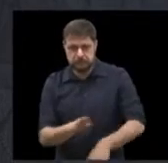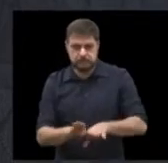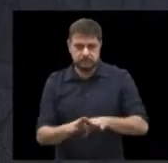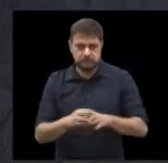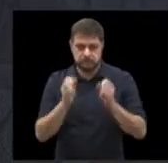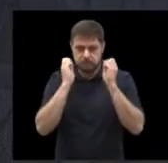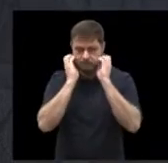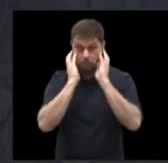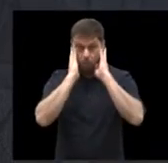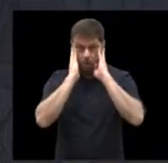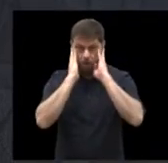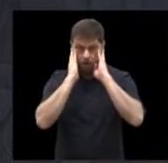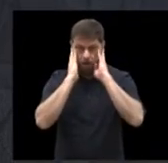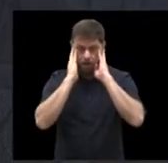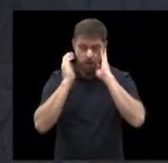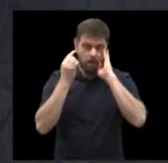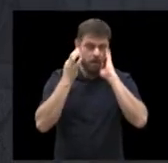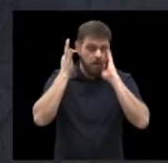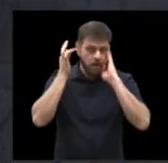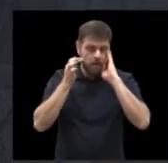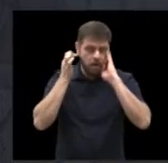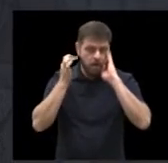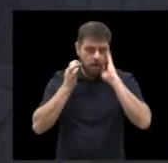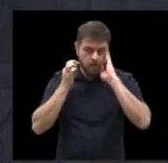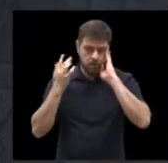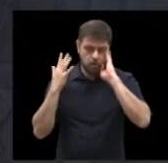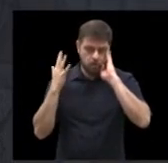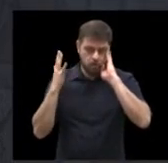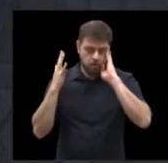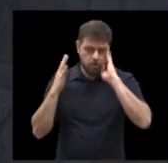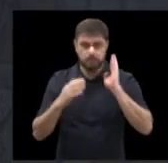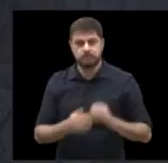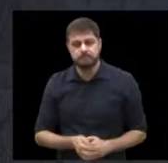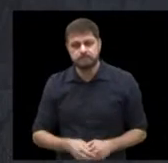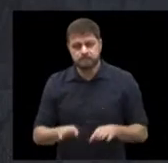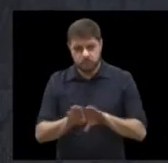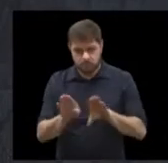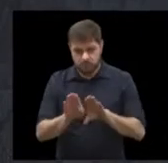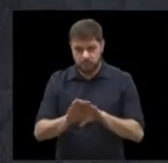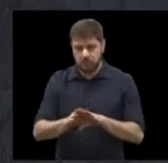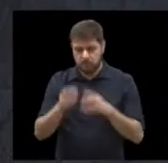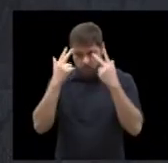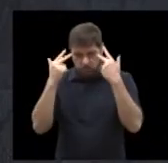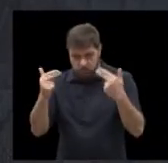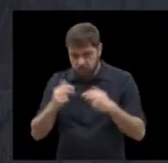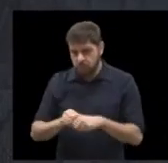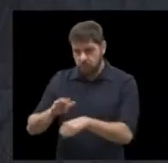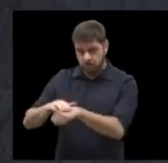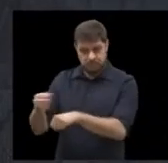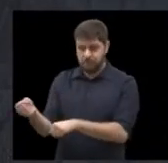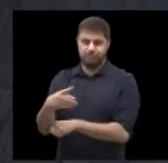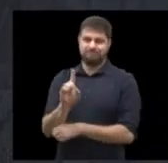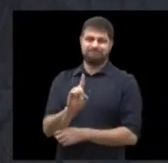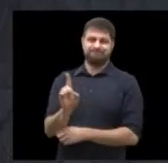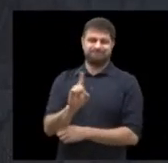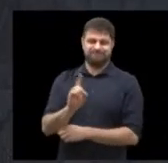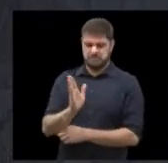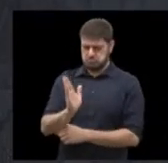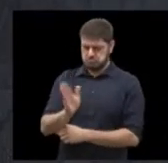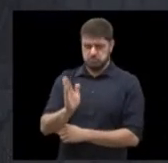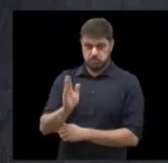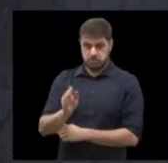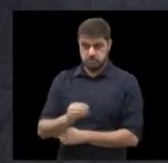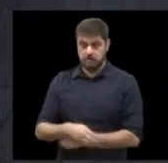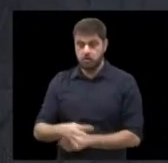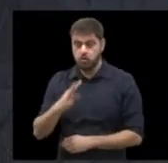também os nervos intracranianos, né? Ela normalmente, você estava dizendo que é uma doença nova, não é, né? Na realidade ela ficou